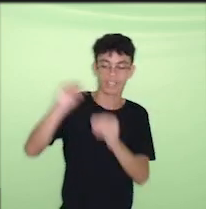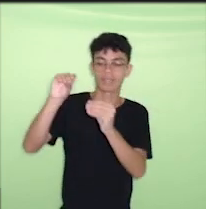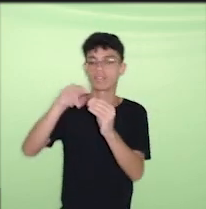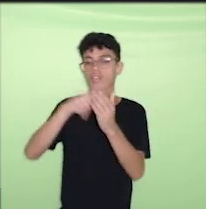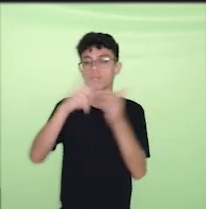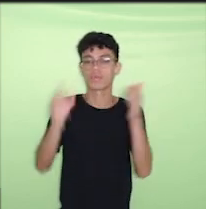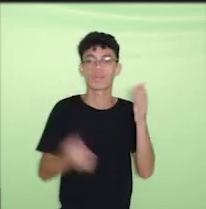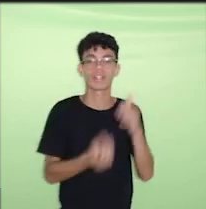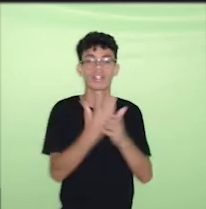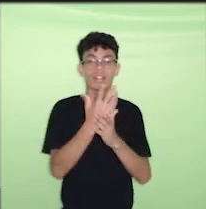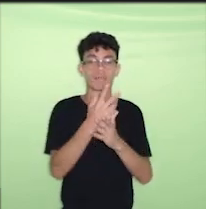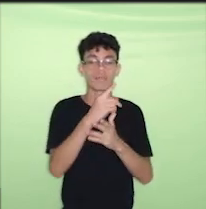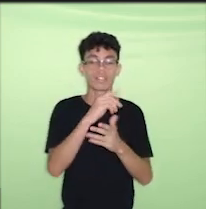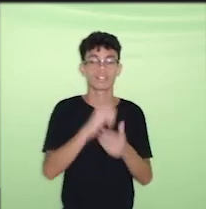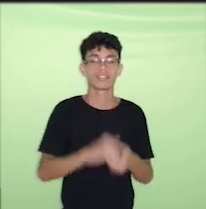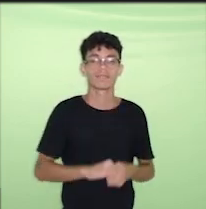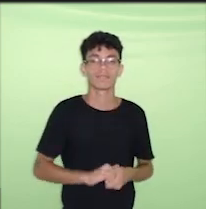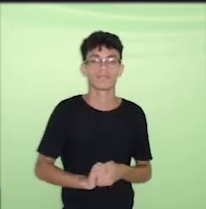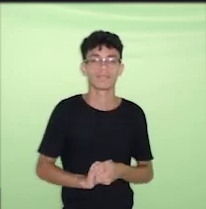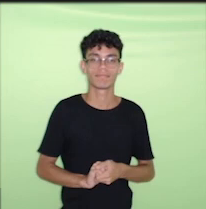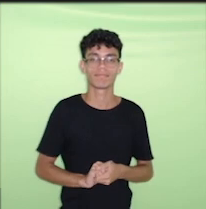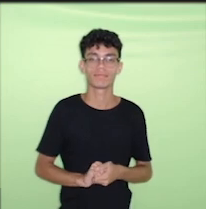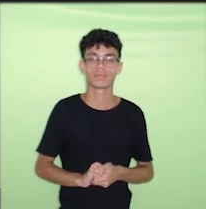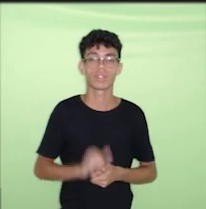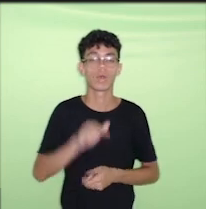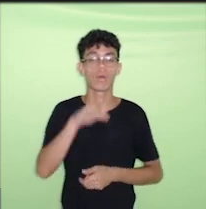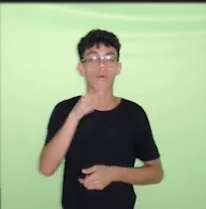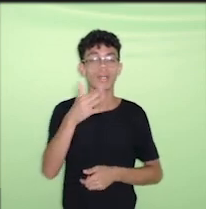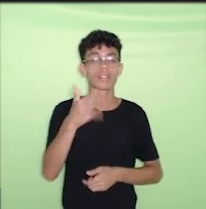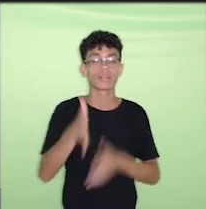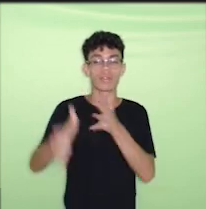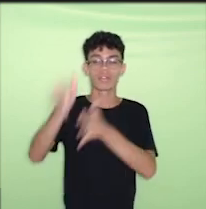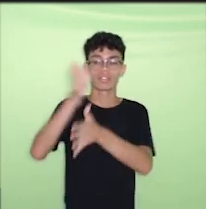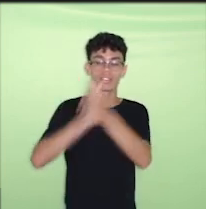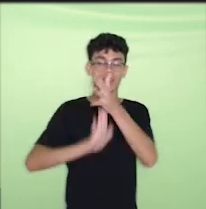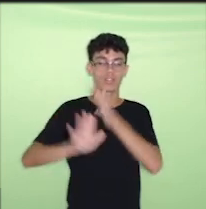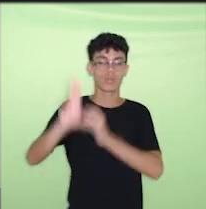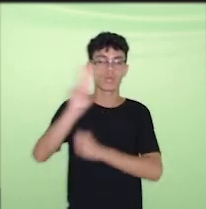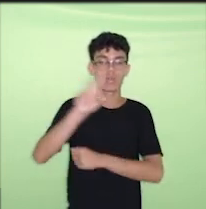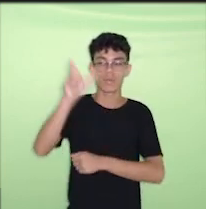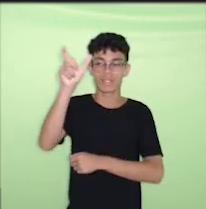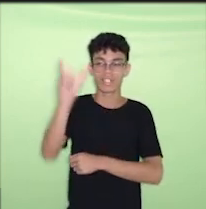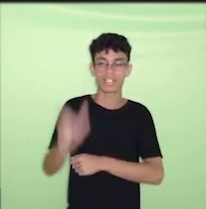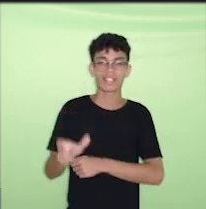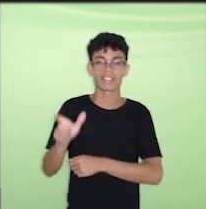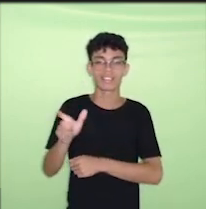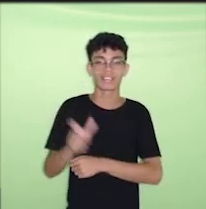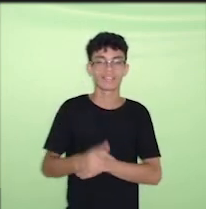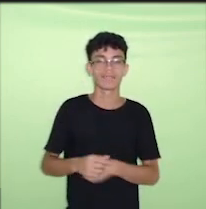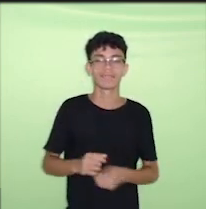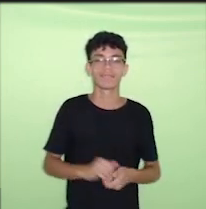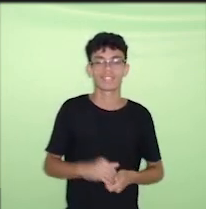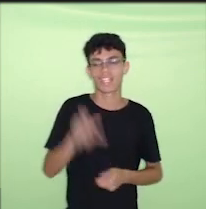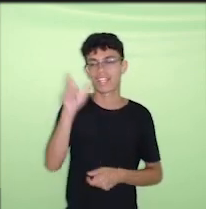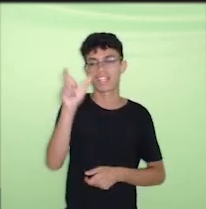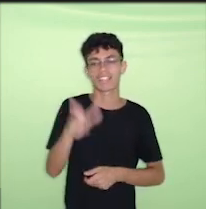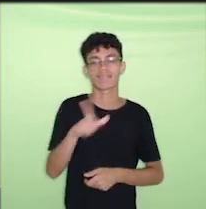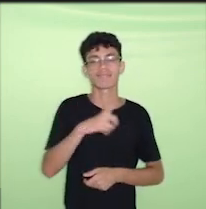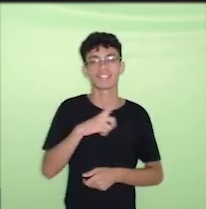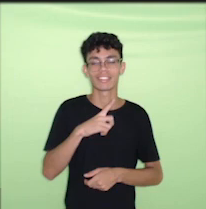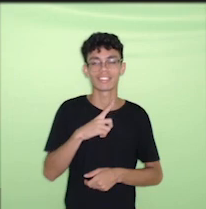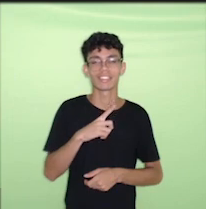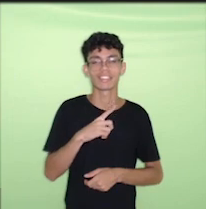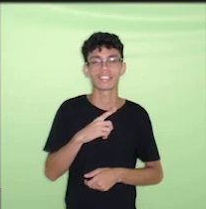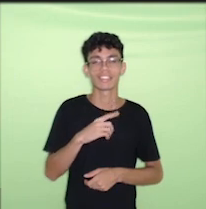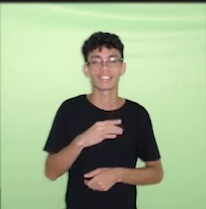poemas, para tudo. Assim, quanto a gente ouve falar da Hilda Hilst em grandes círculos, né? Porque eu acho que a Hilda ela